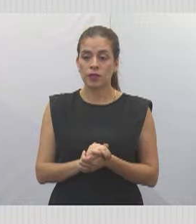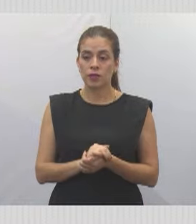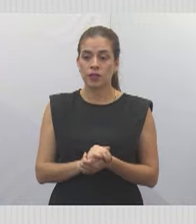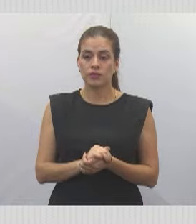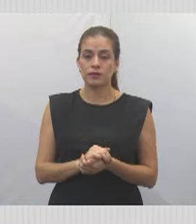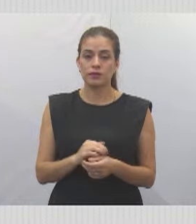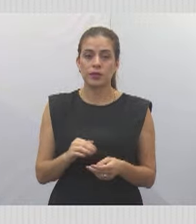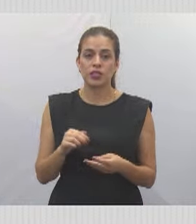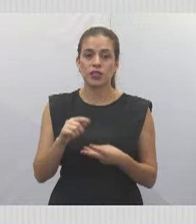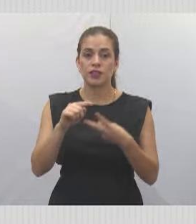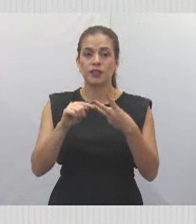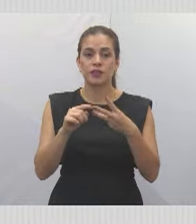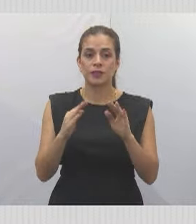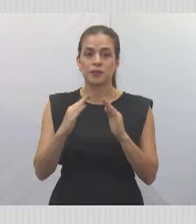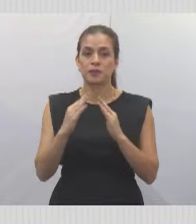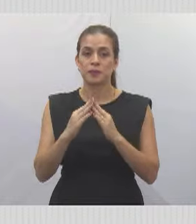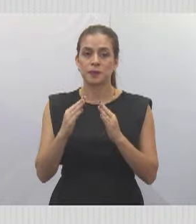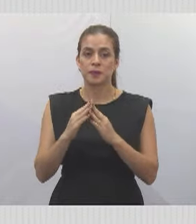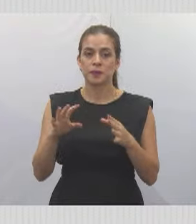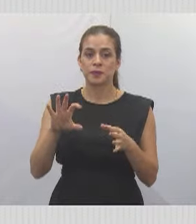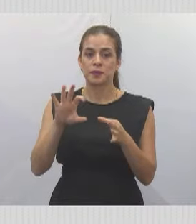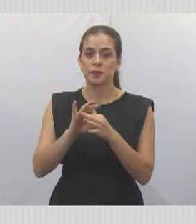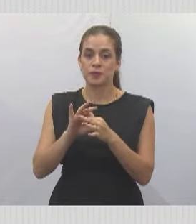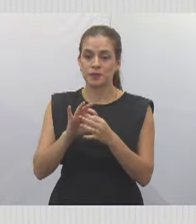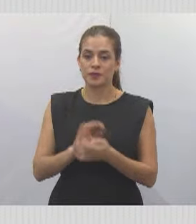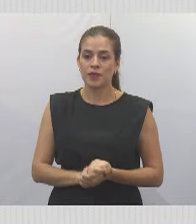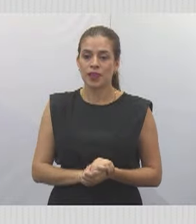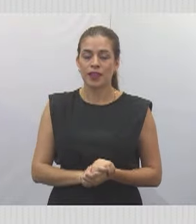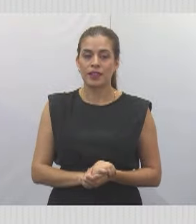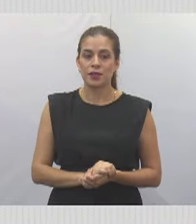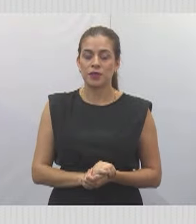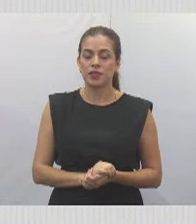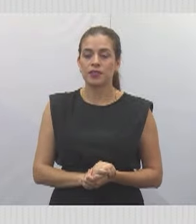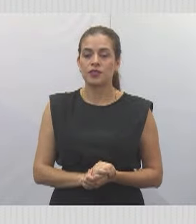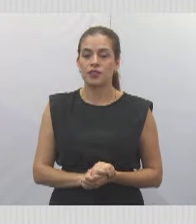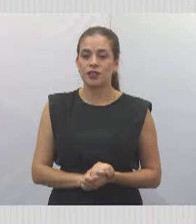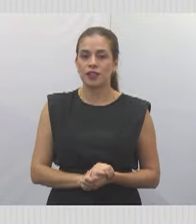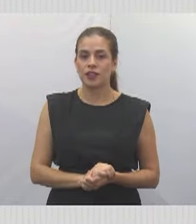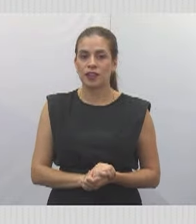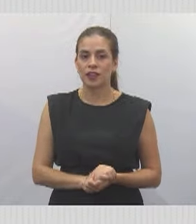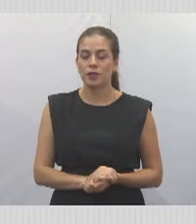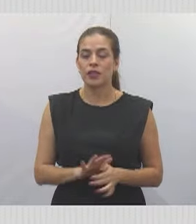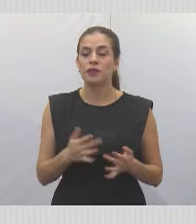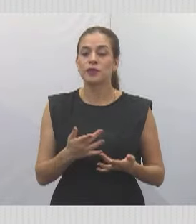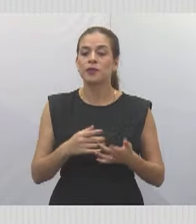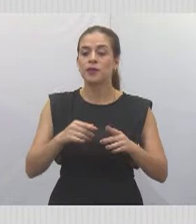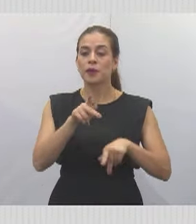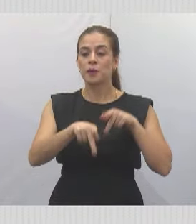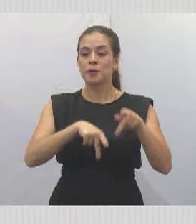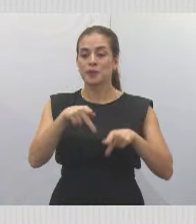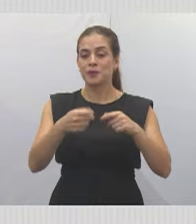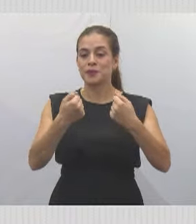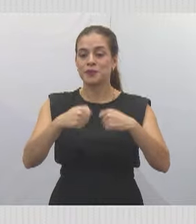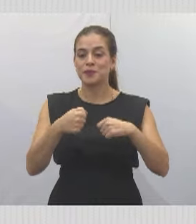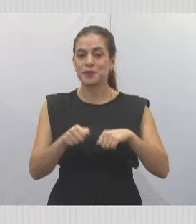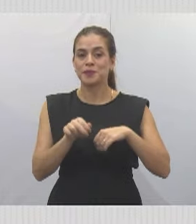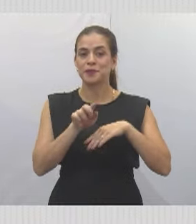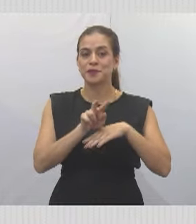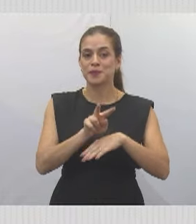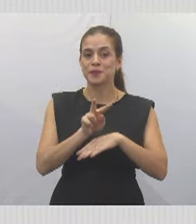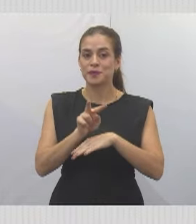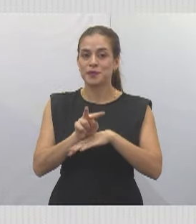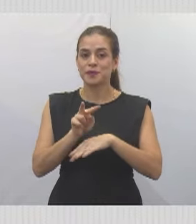A Casa do Abraço, que faz atendimento de toda a população que necessita de cuidados de